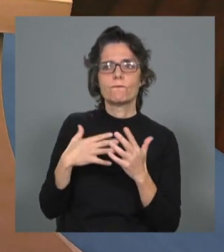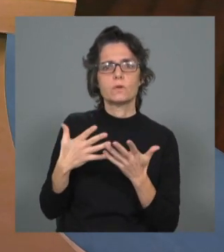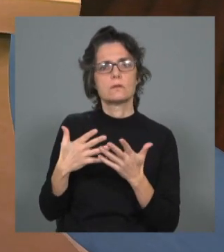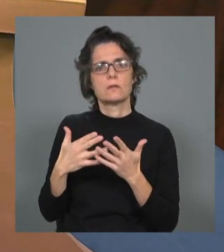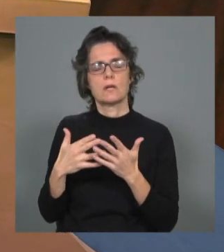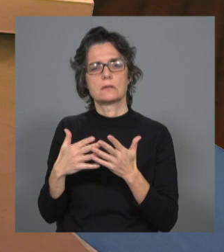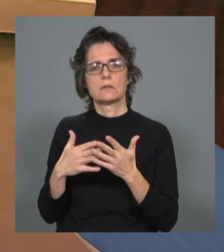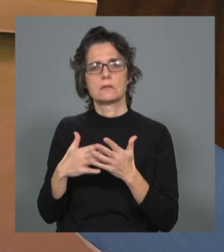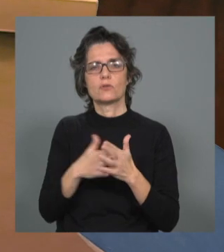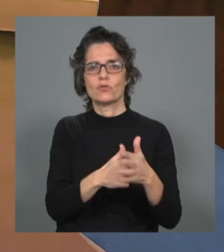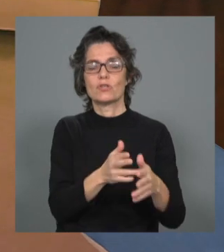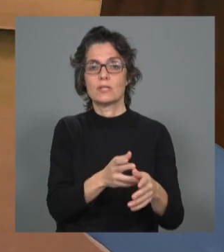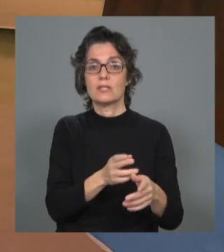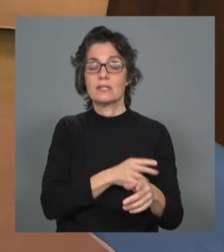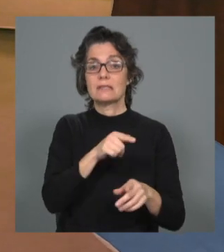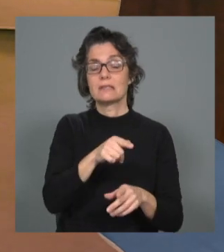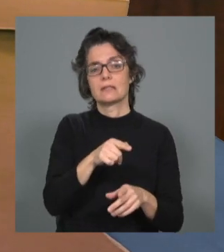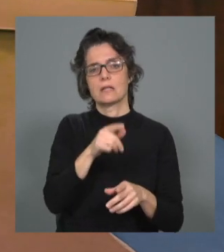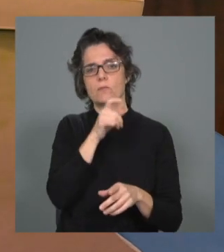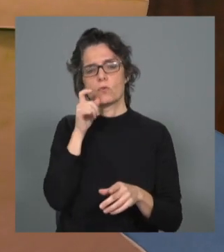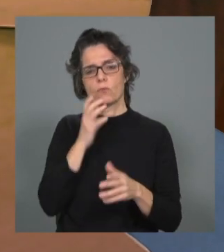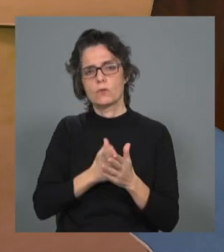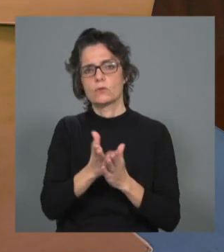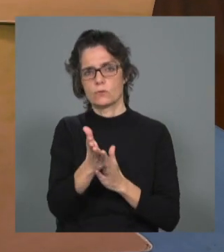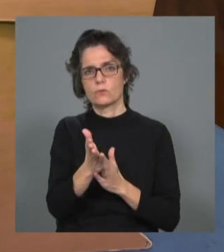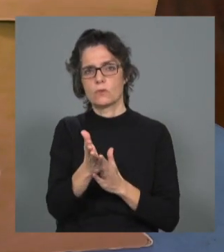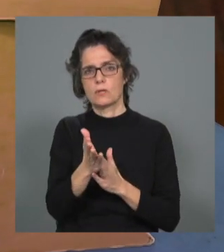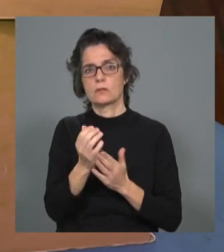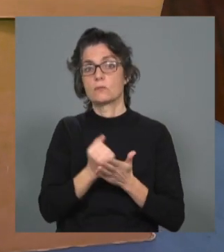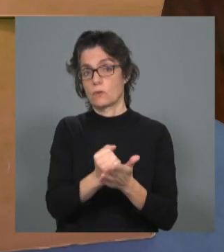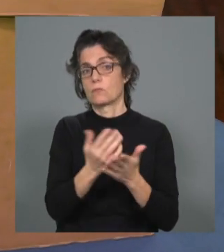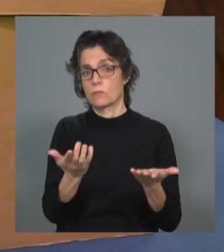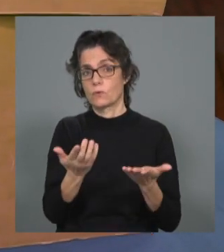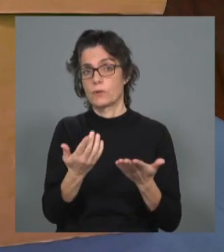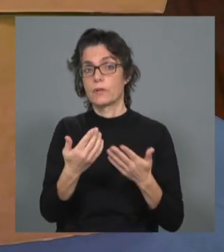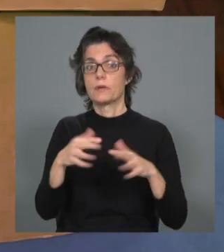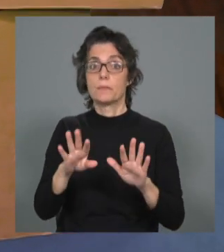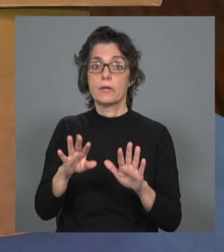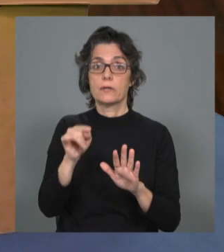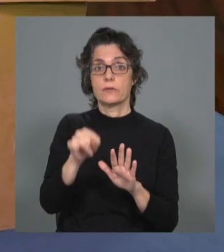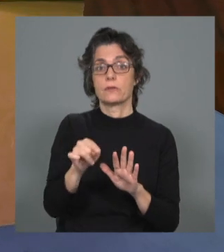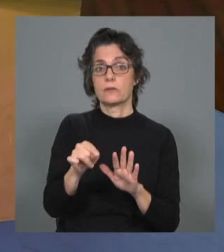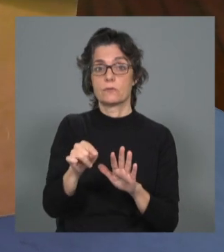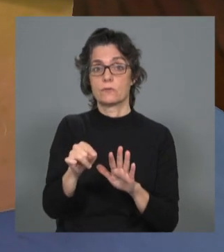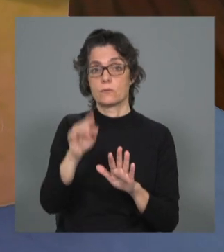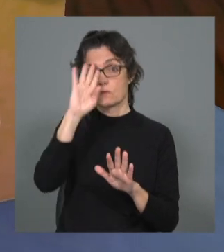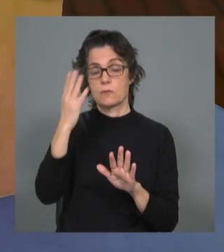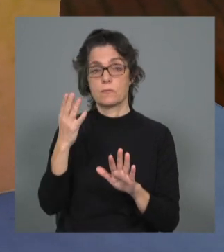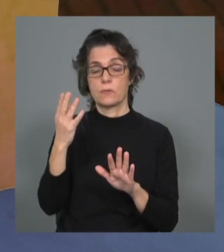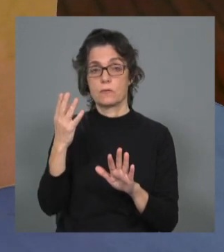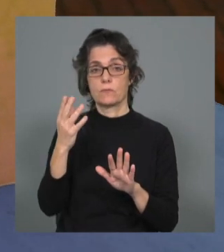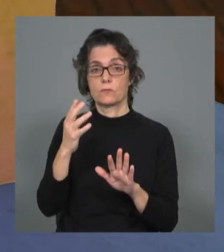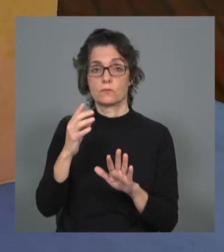ao compromisso assumido em 2015 e, portanto, continuasse a apoiar. Acontece que isso não sucedeu